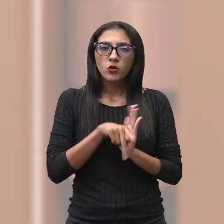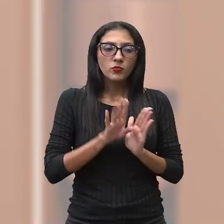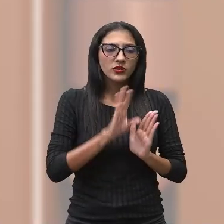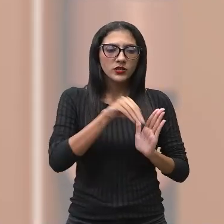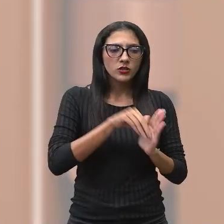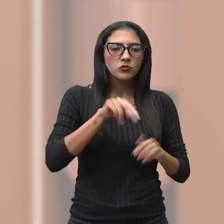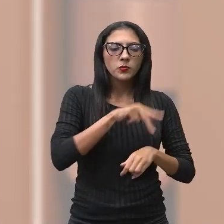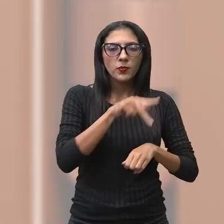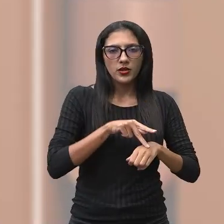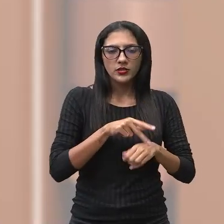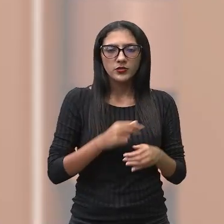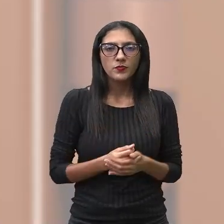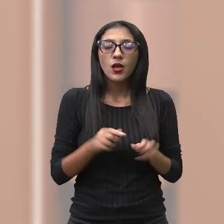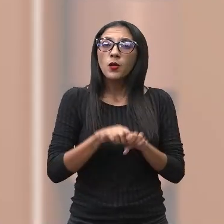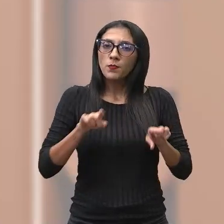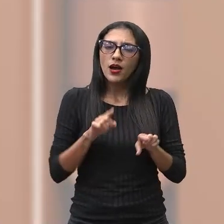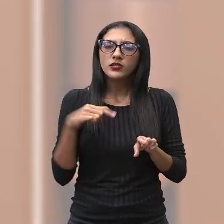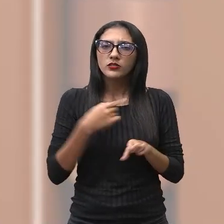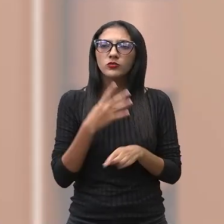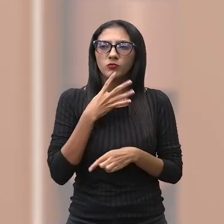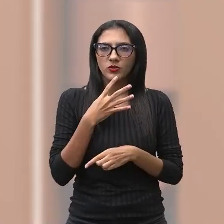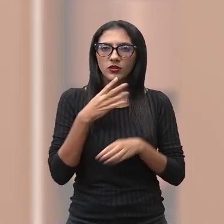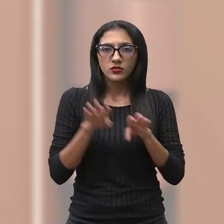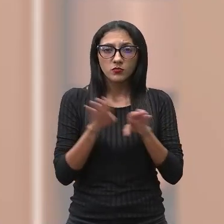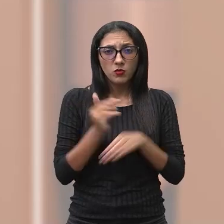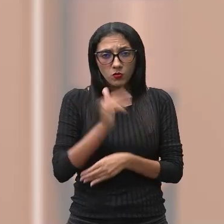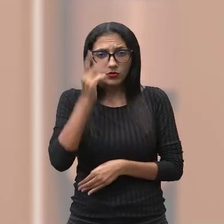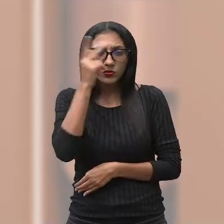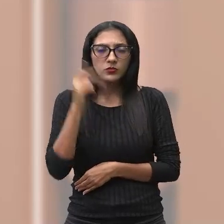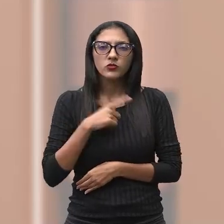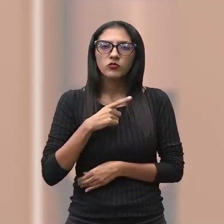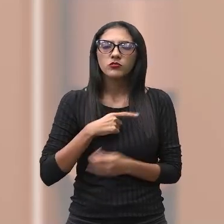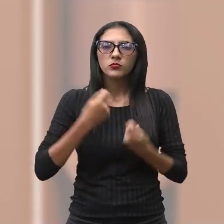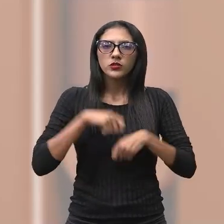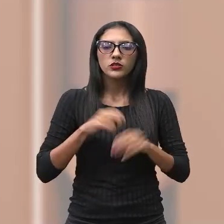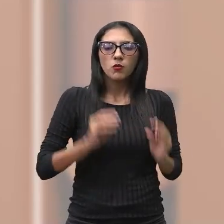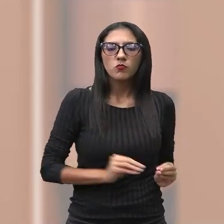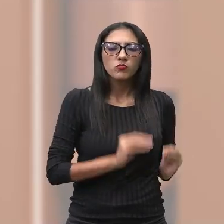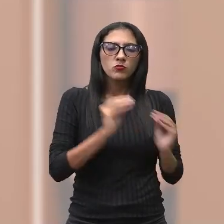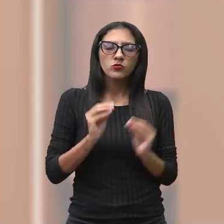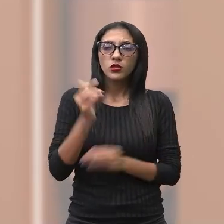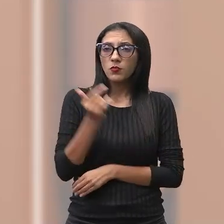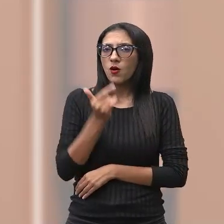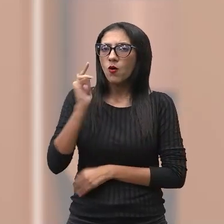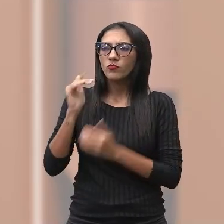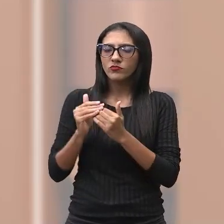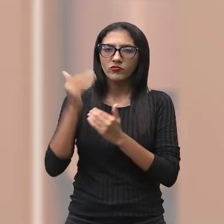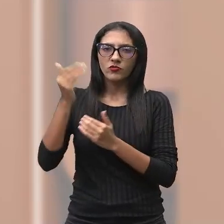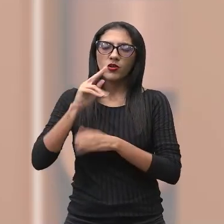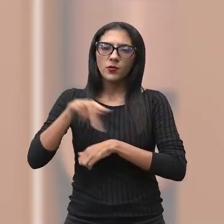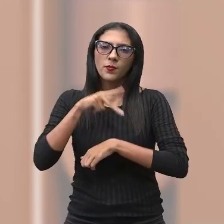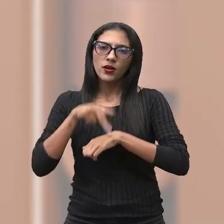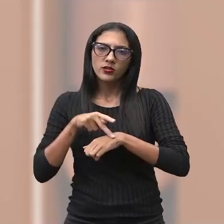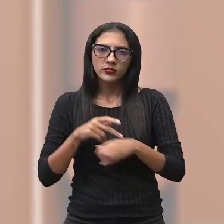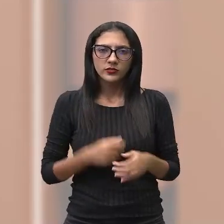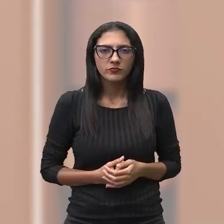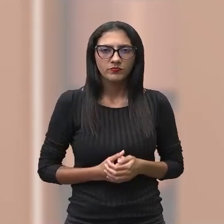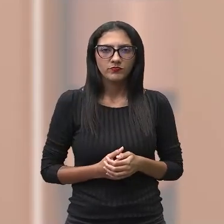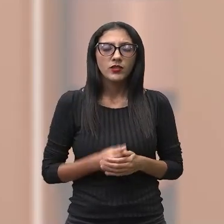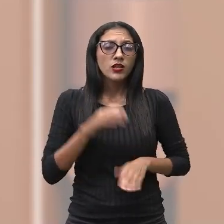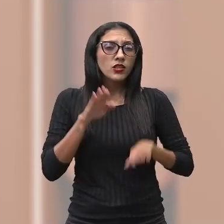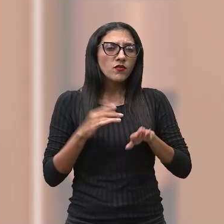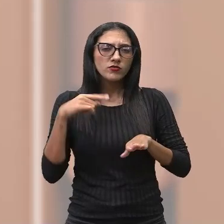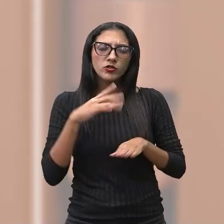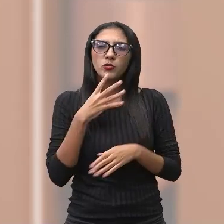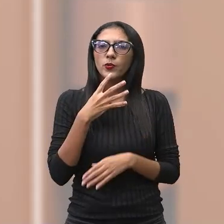que saem aqui do Brasil e vão morar em outros países, não é isso? Você talvez conheça alguém que tenha ido para os Estados Unidos, tenha ido